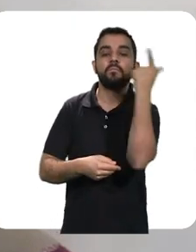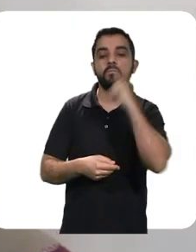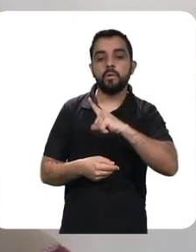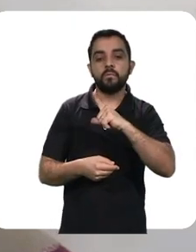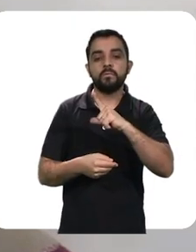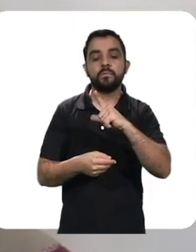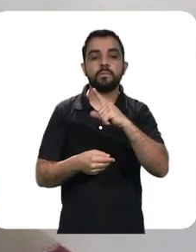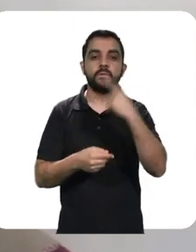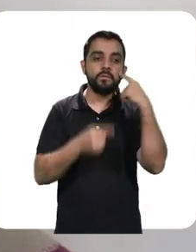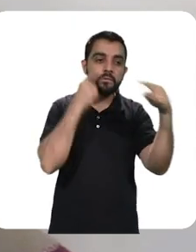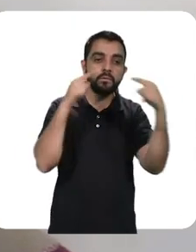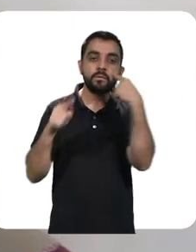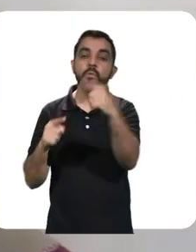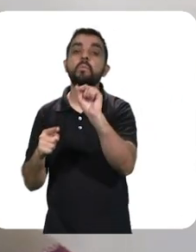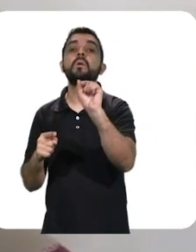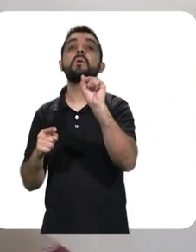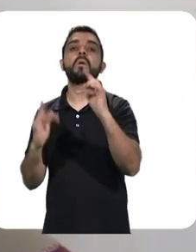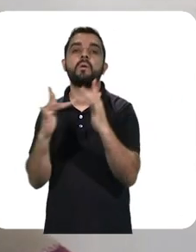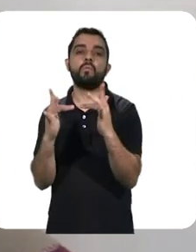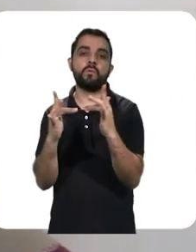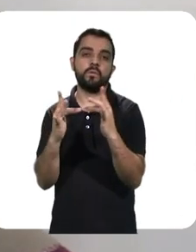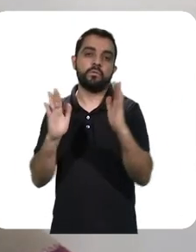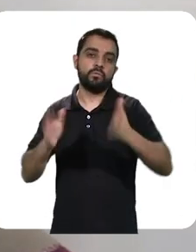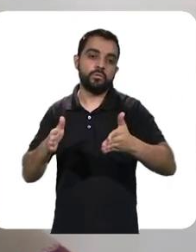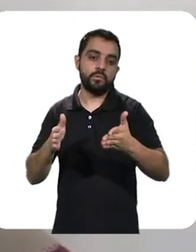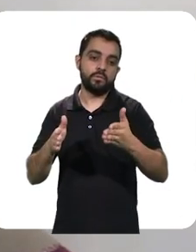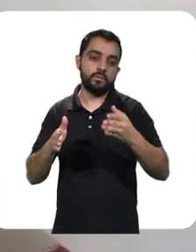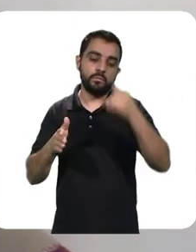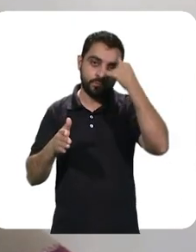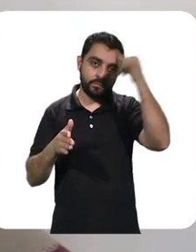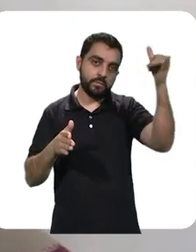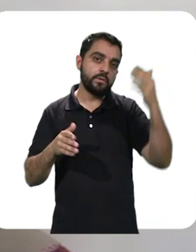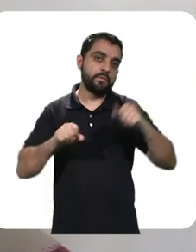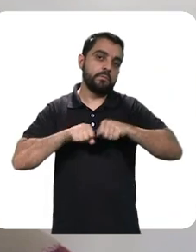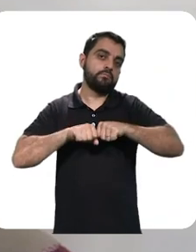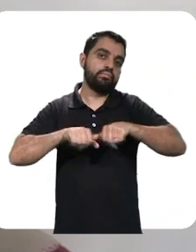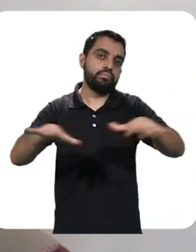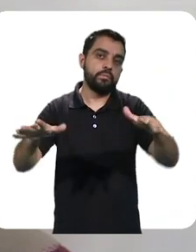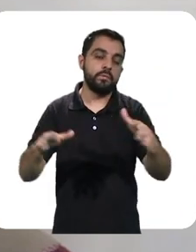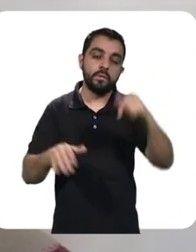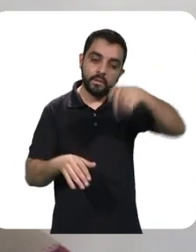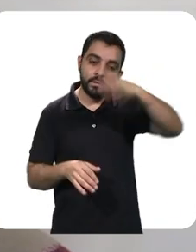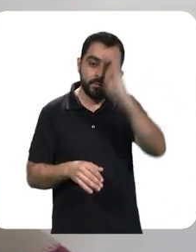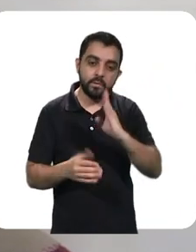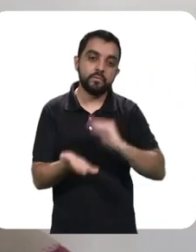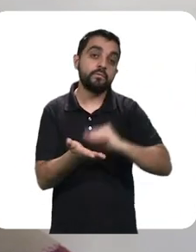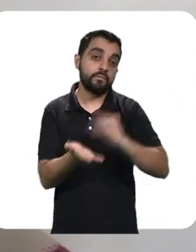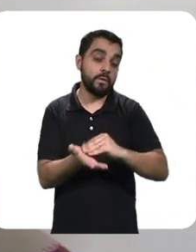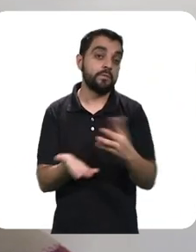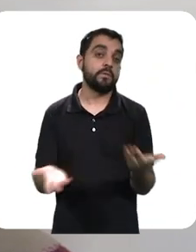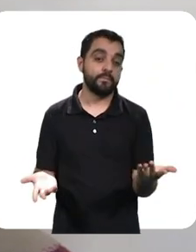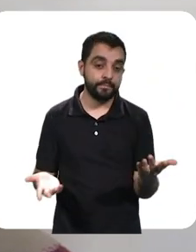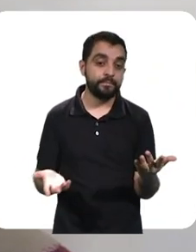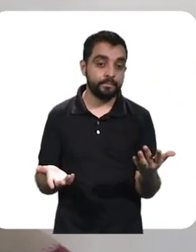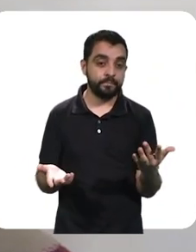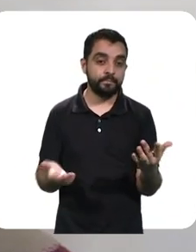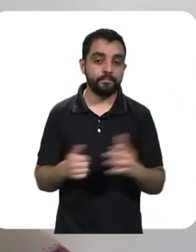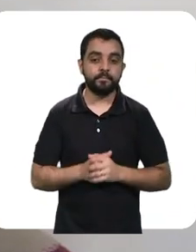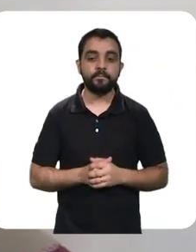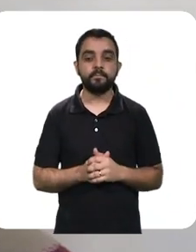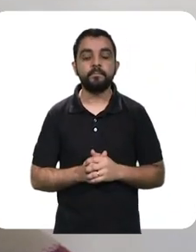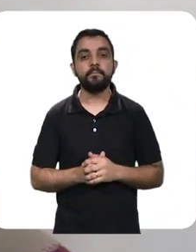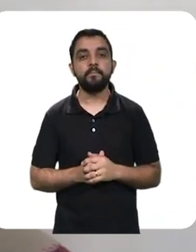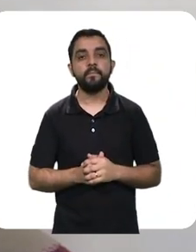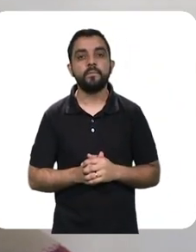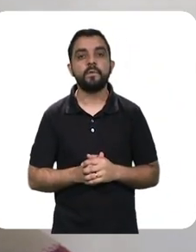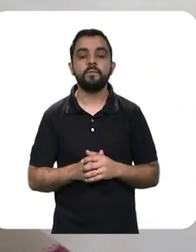conseguiram rastrear esses contatos. E eu acho que isso no Brasil, vocês podem me contar melhor se isso está